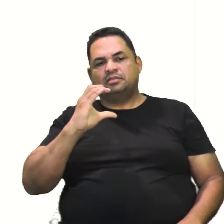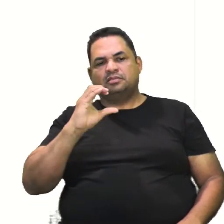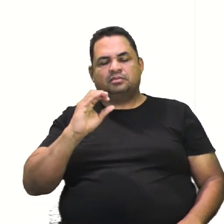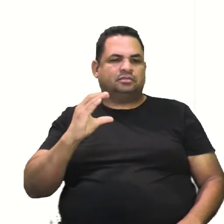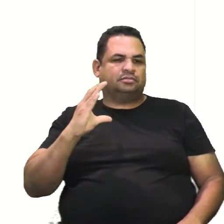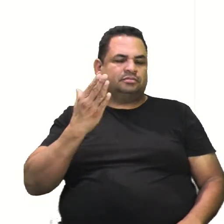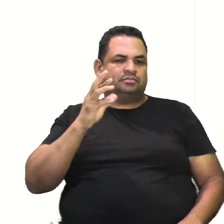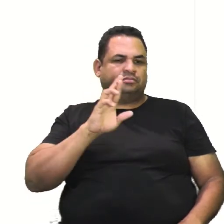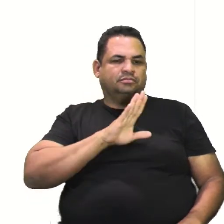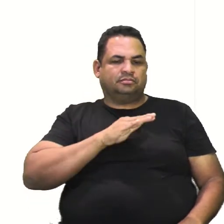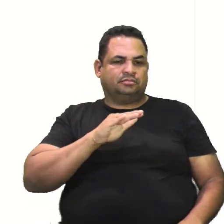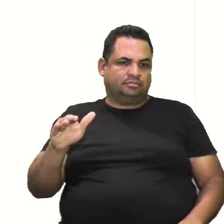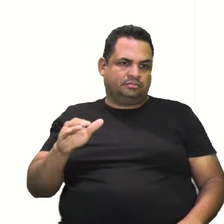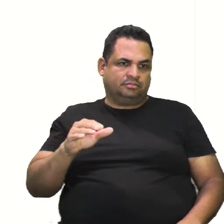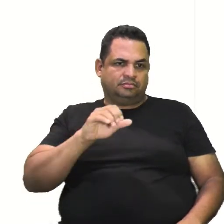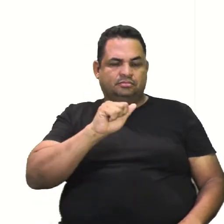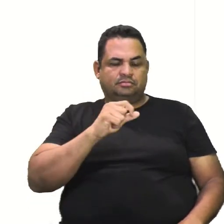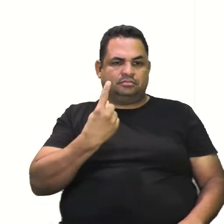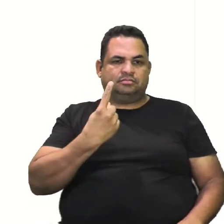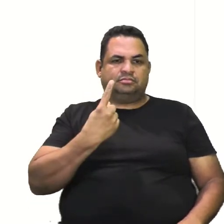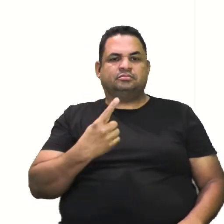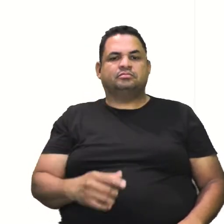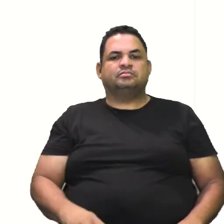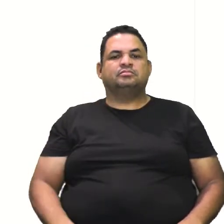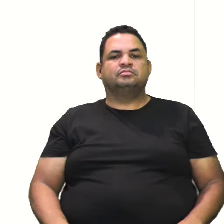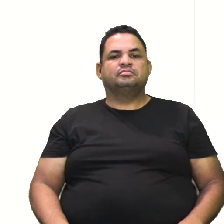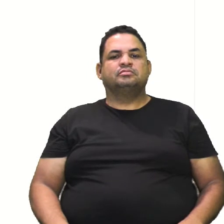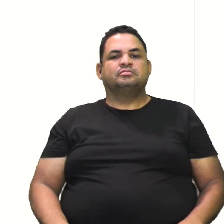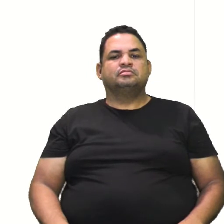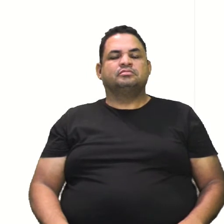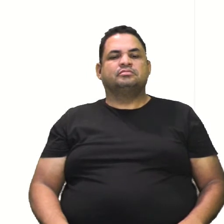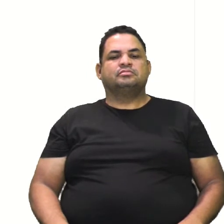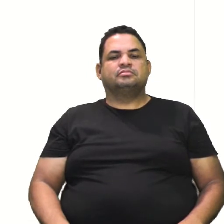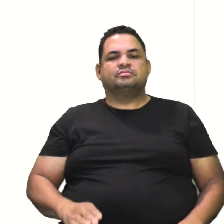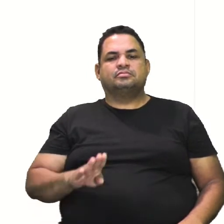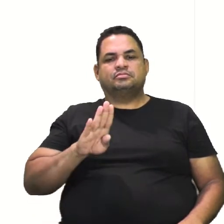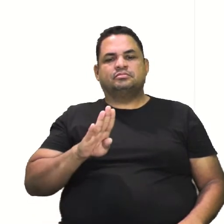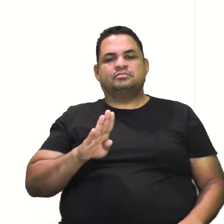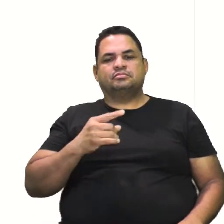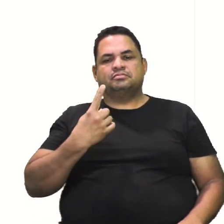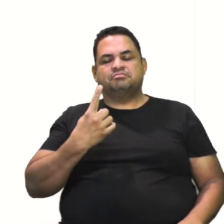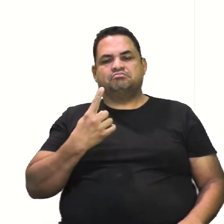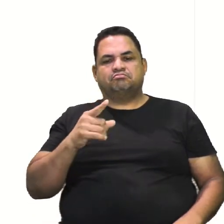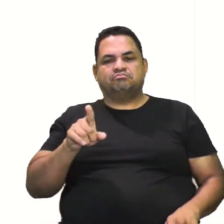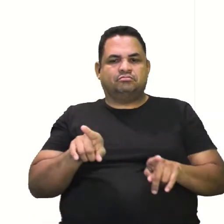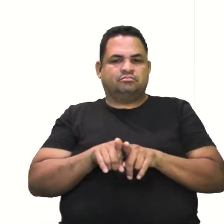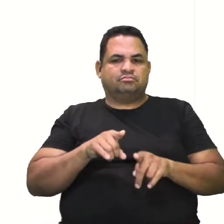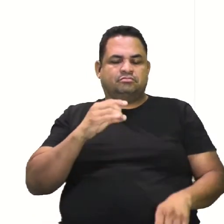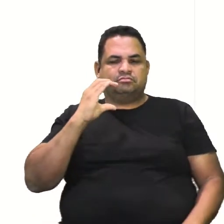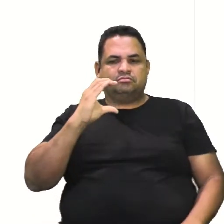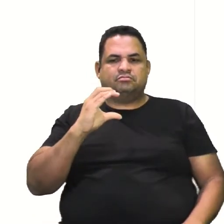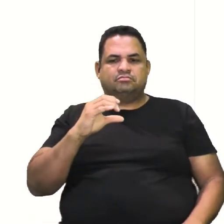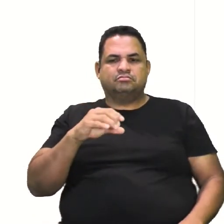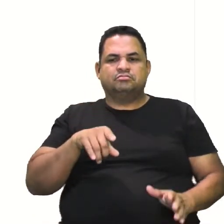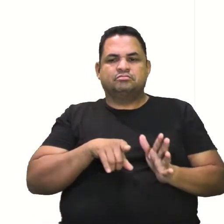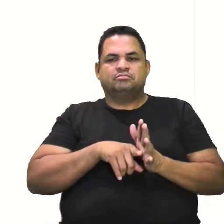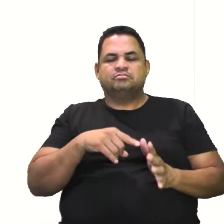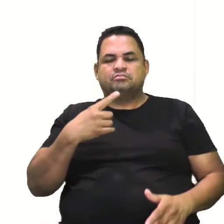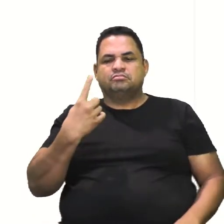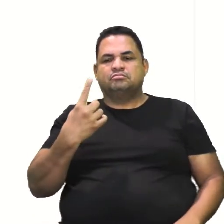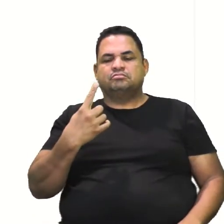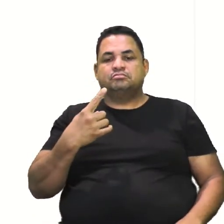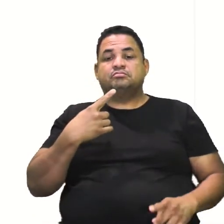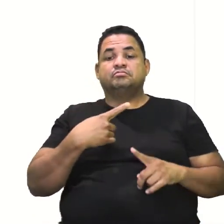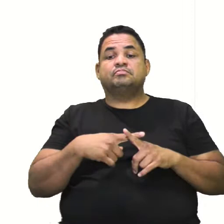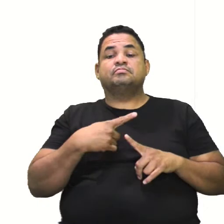né? A, B e C, né? O A é 1, ó, na reta o A é 1, o B é 1 também e o C é menos